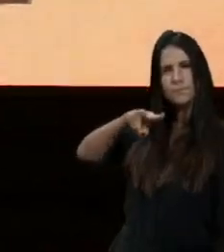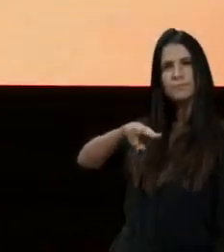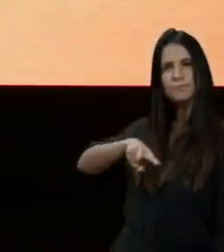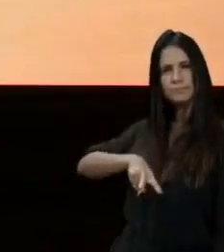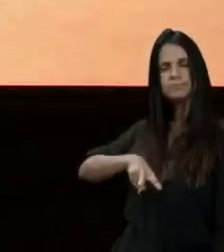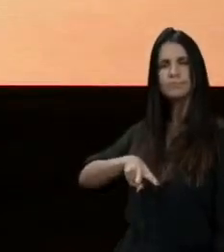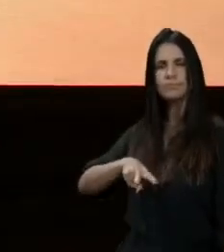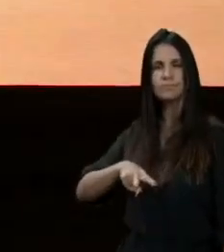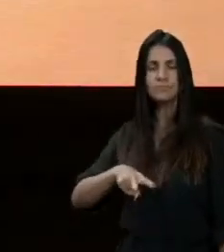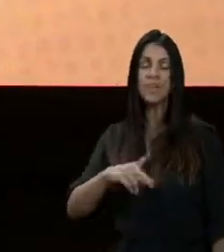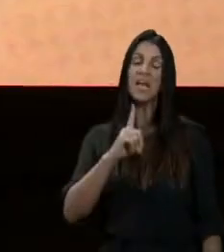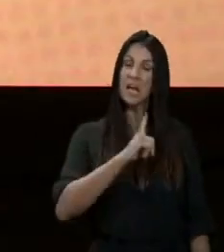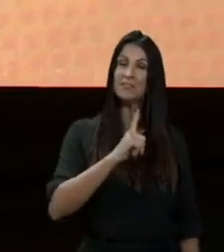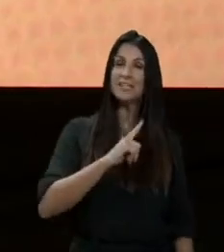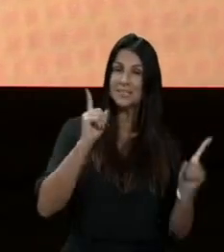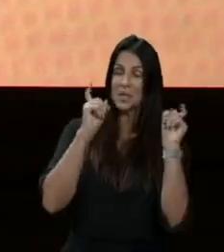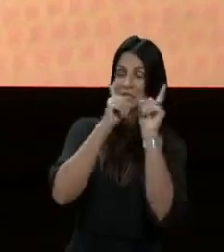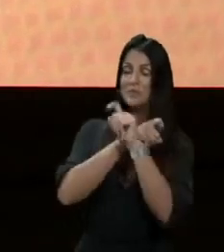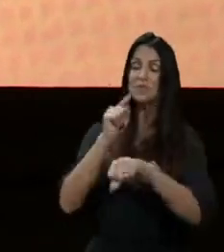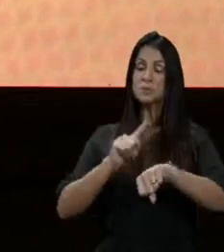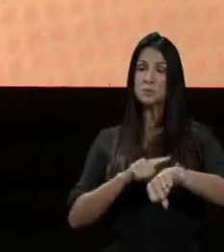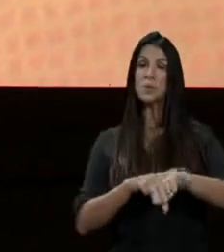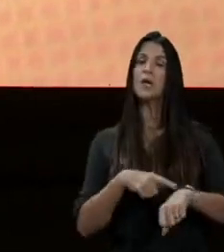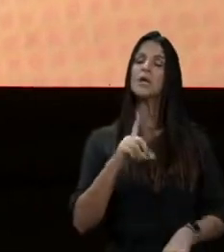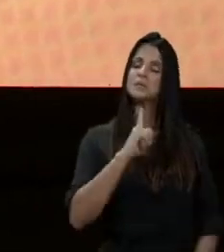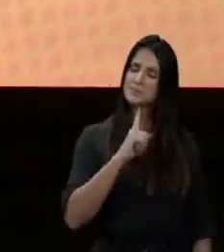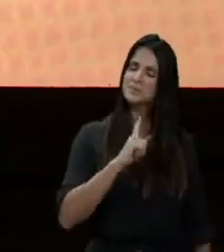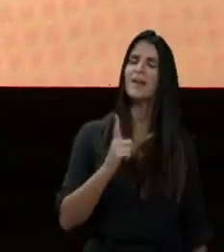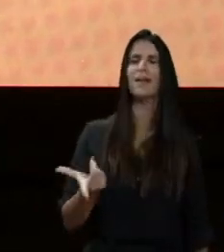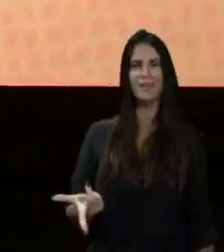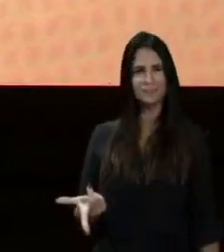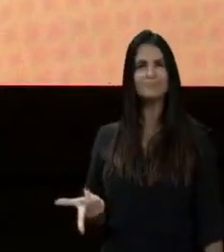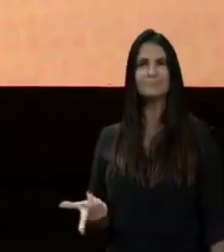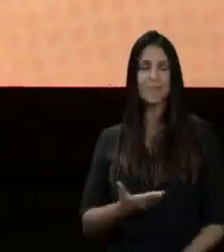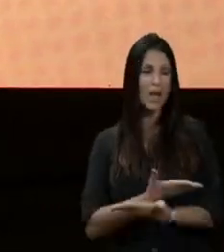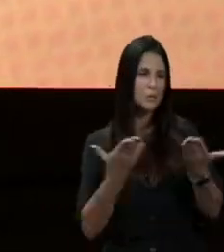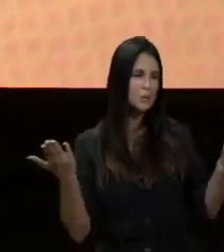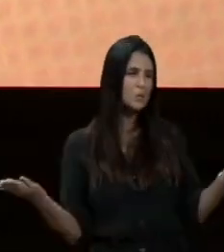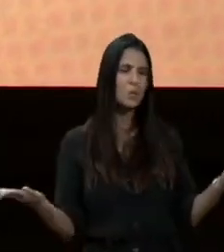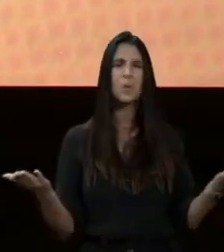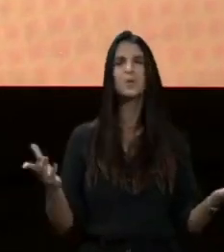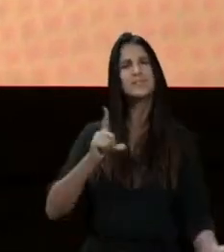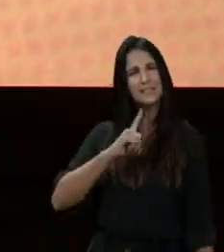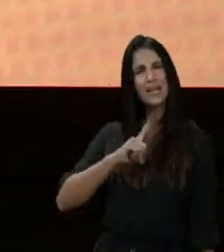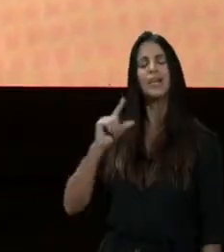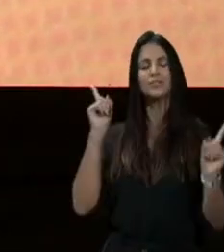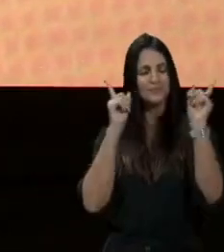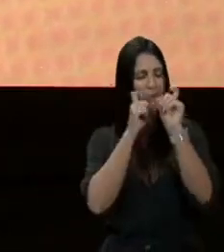nós vamos ter obstáculo meu Governador que ele do carro Caiado Rosane Félix Andreia